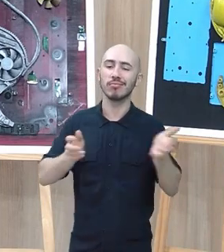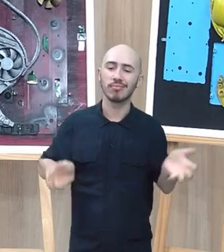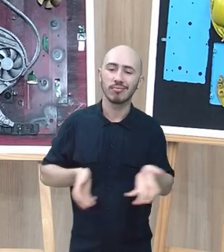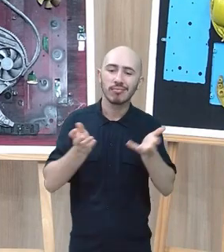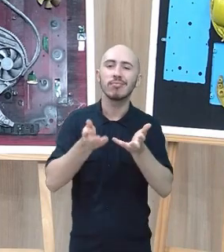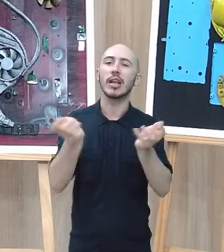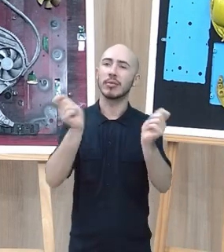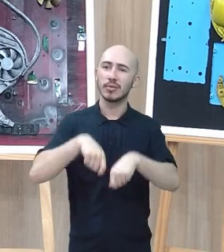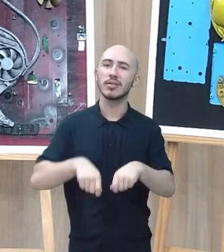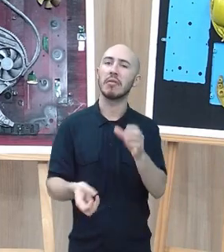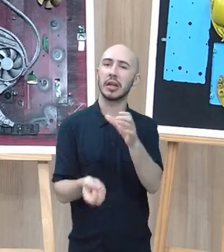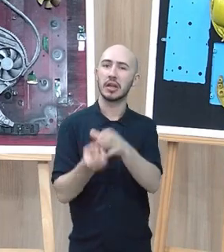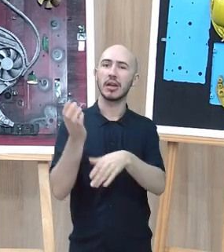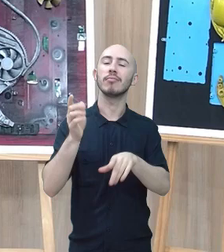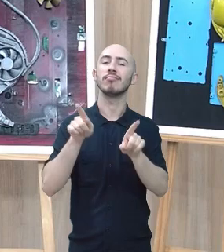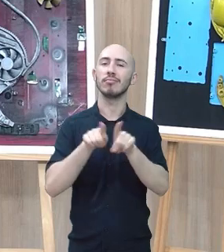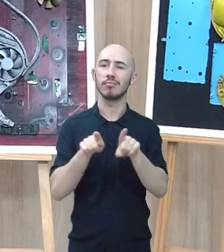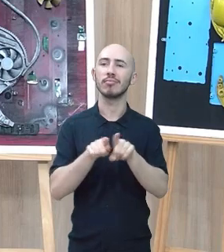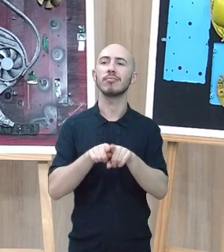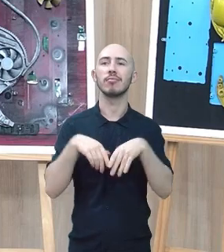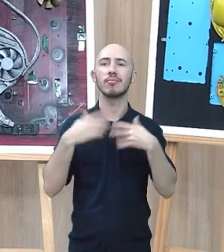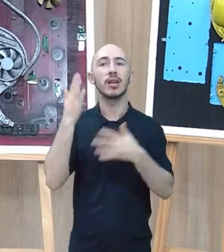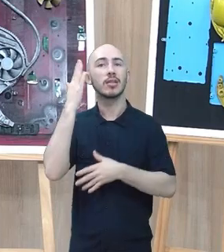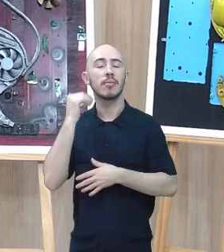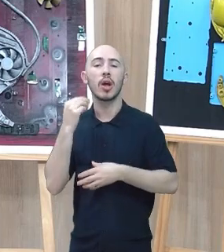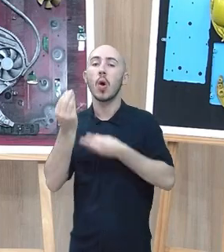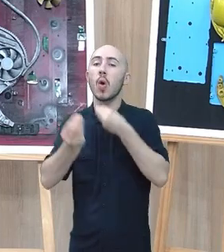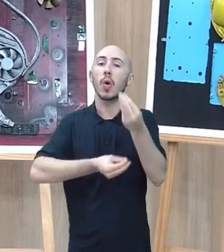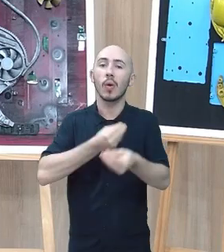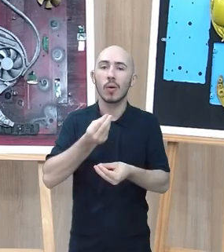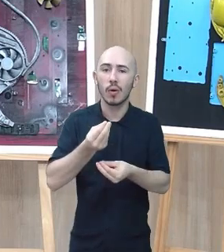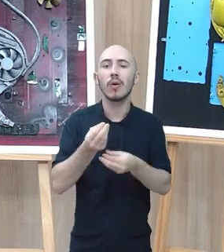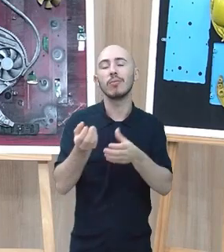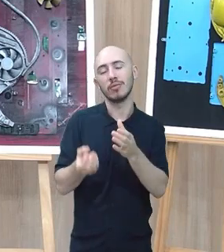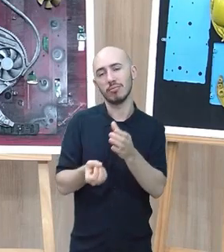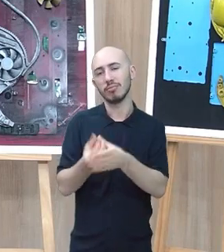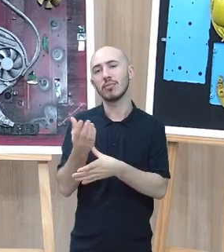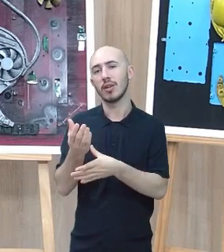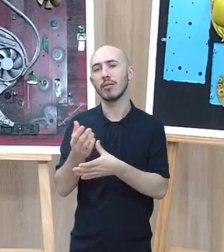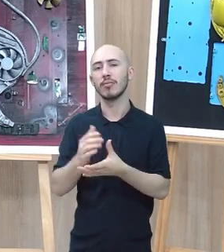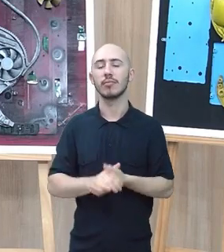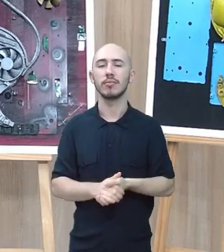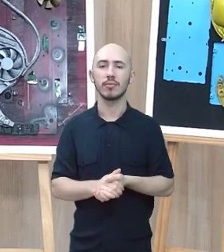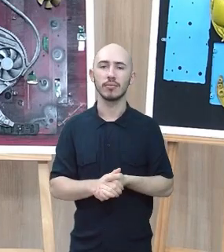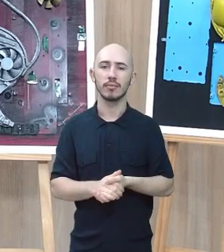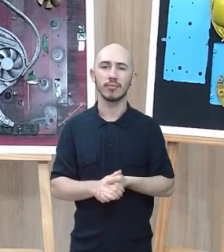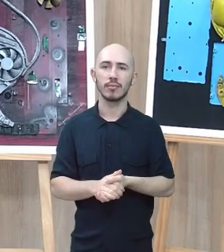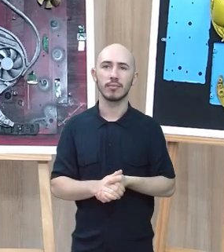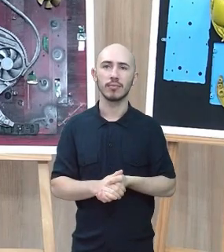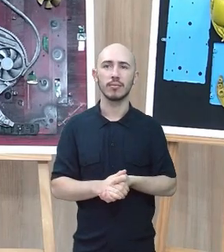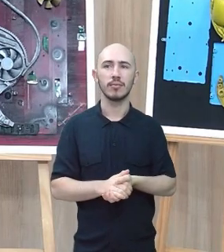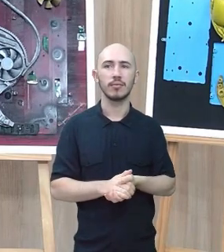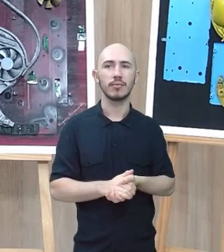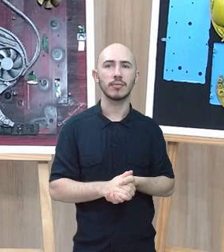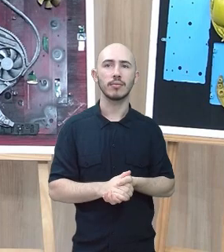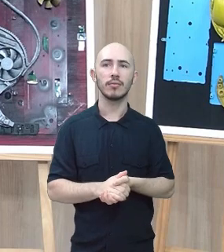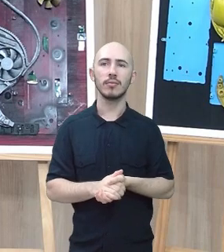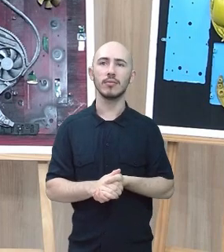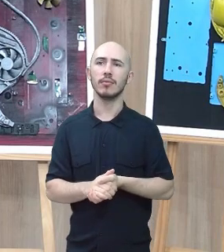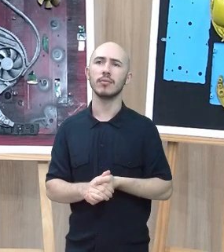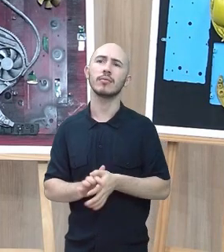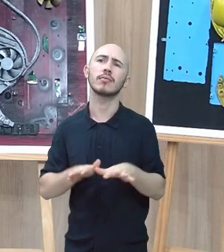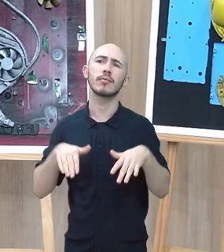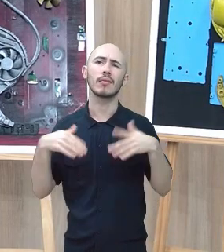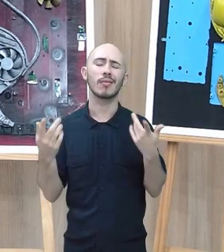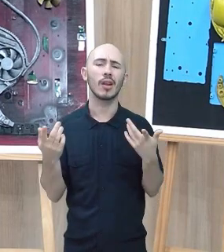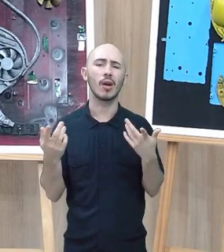mobilizar e saber como é que é esse processo da compostagem, ok? Porque o